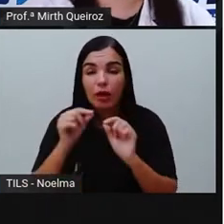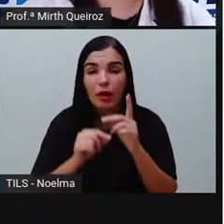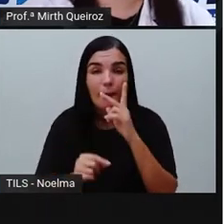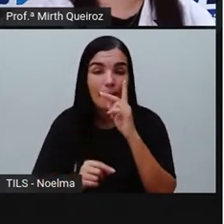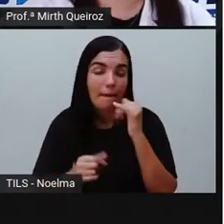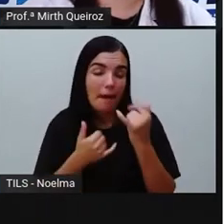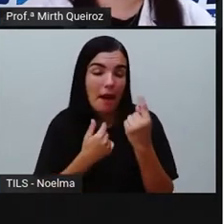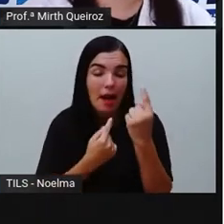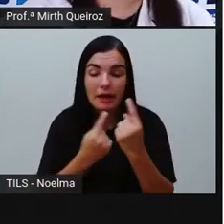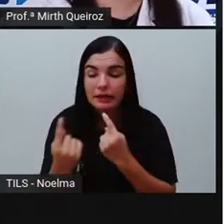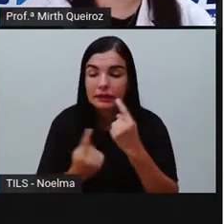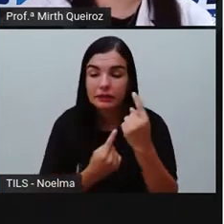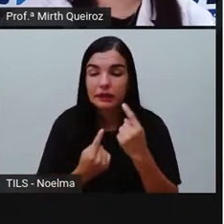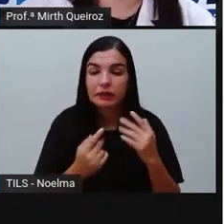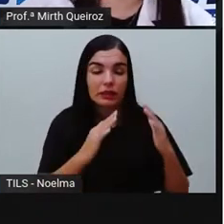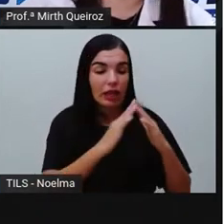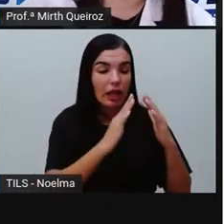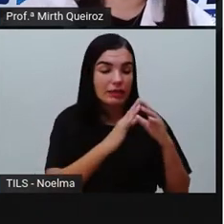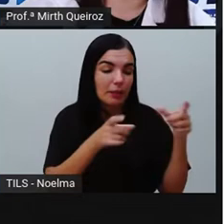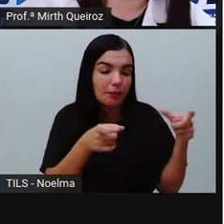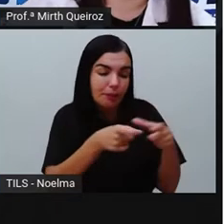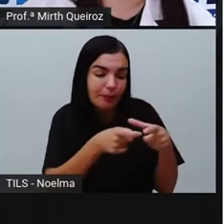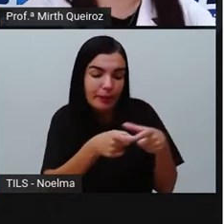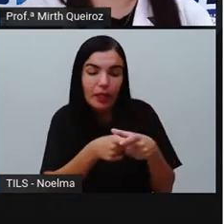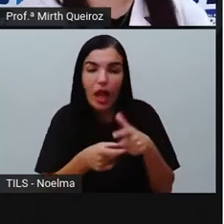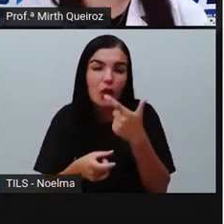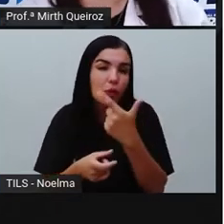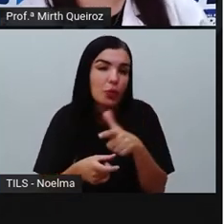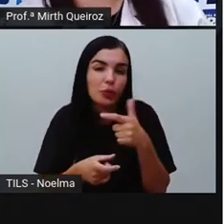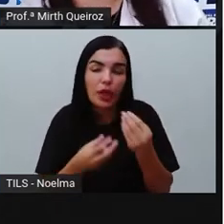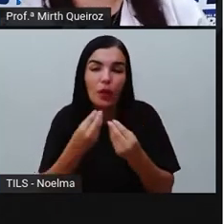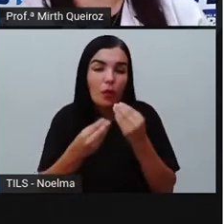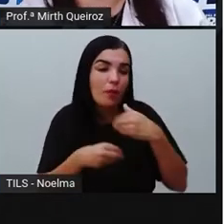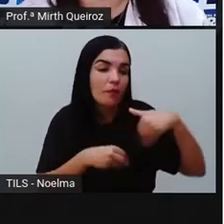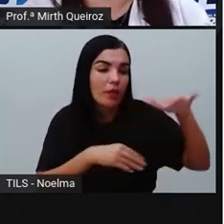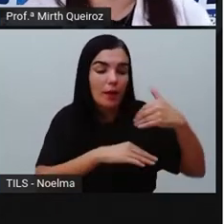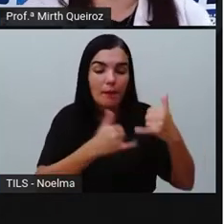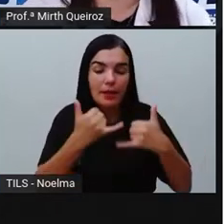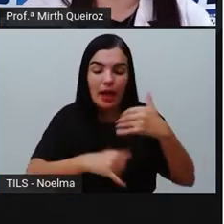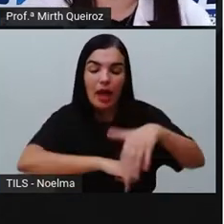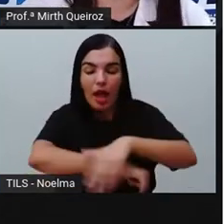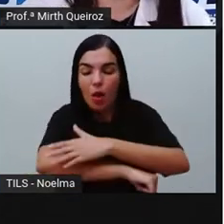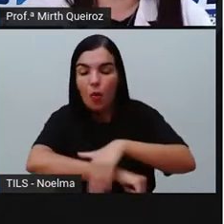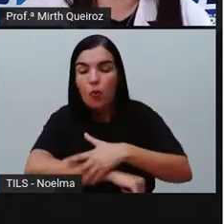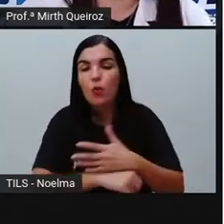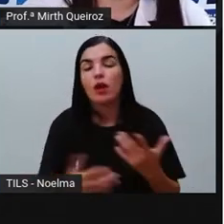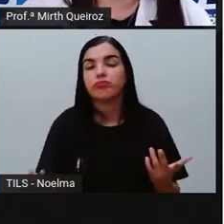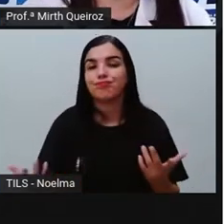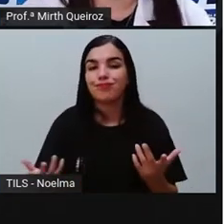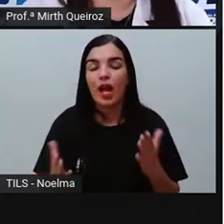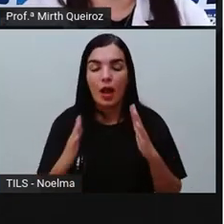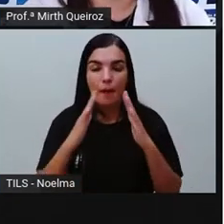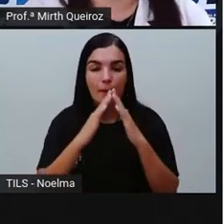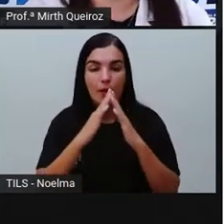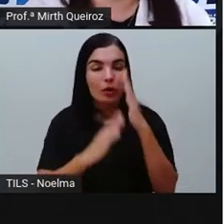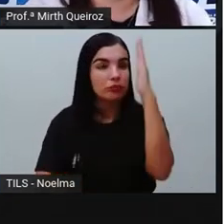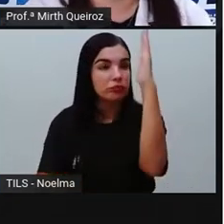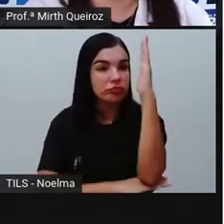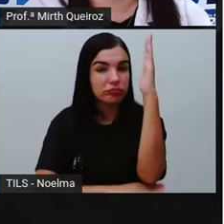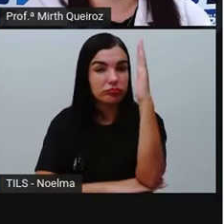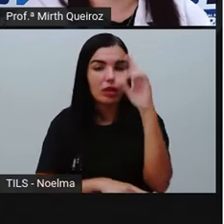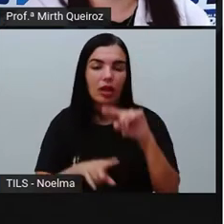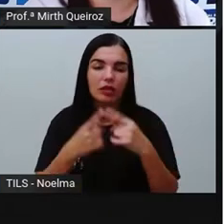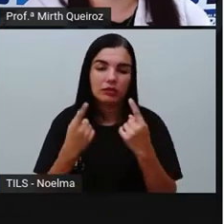em locais muito pequenos, então por não poder brincar na rua, por não ter um quintal para quem mora em apartamento, então